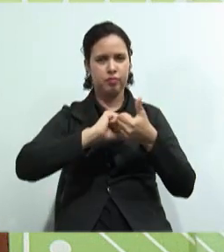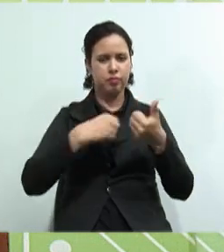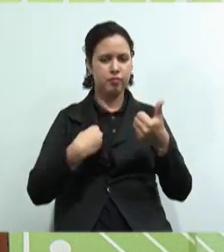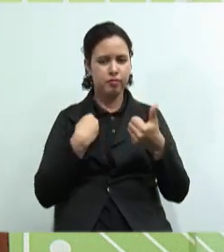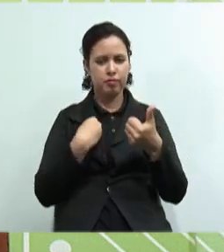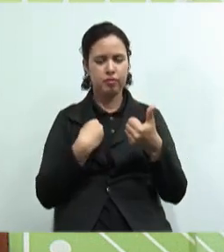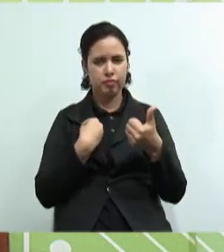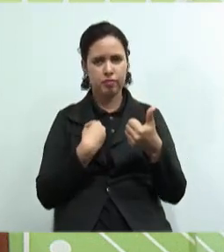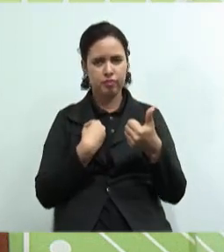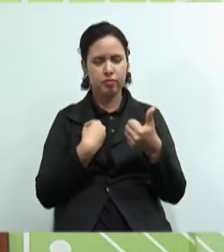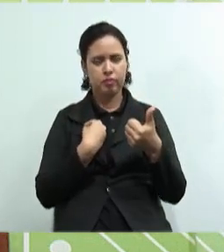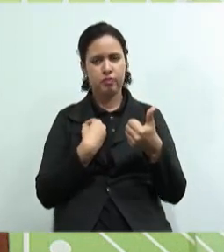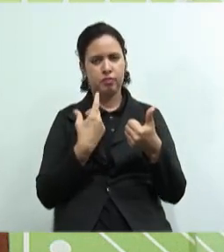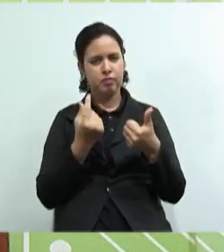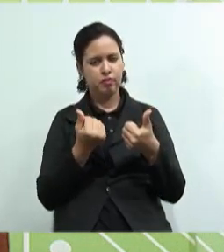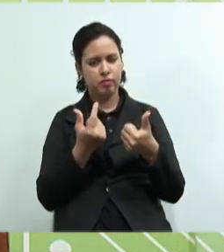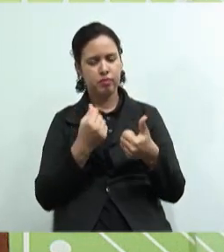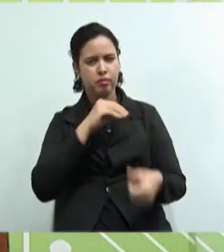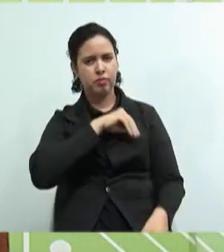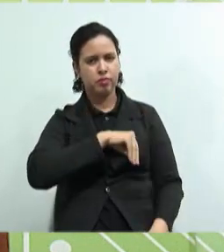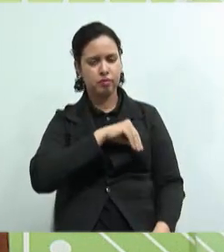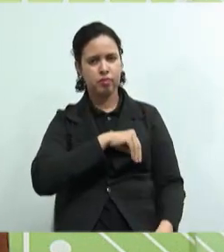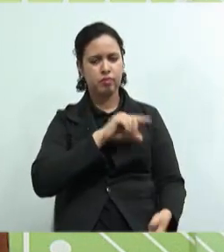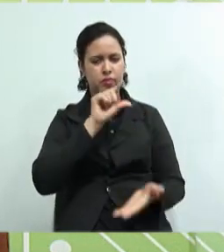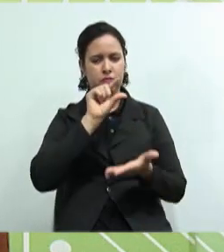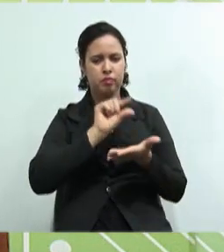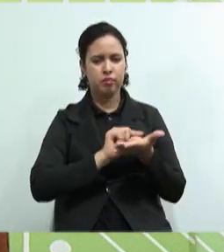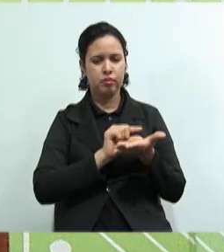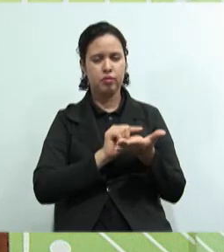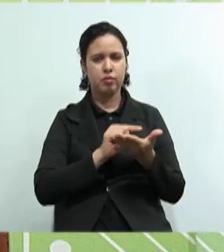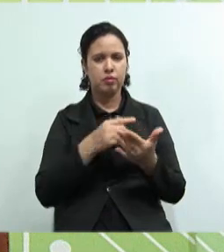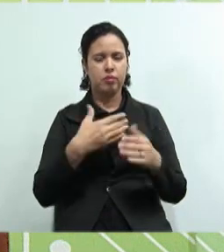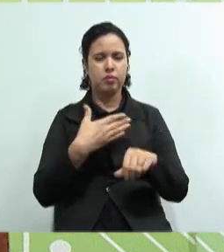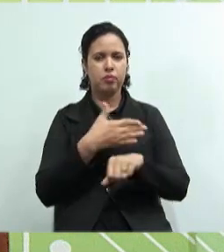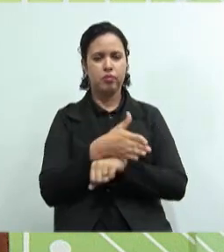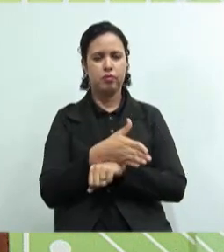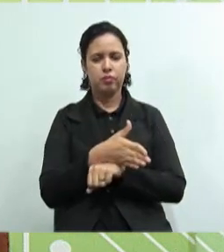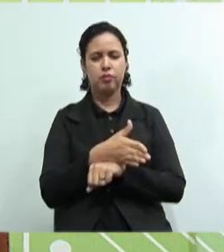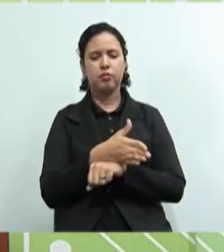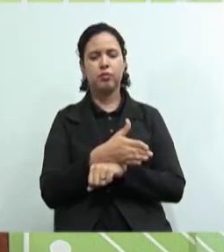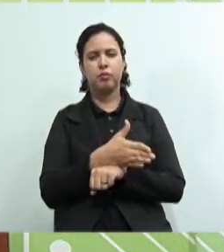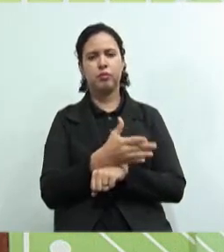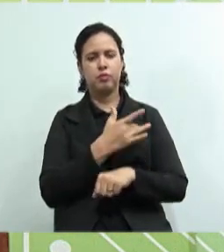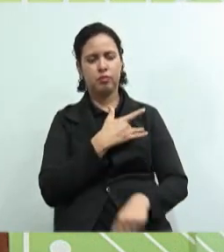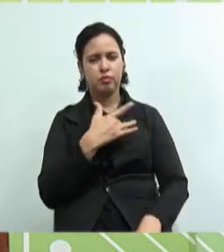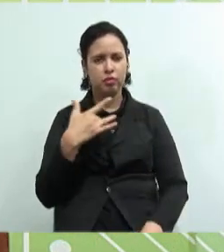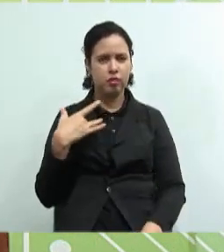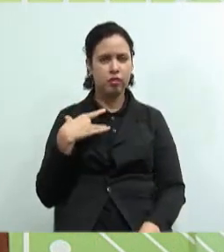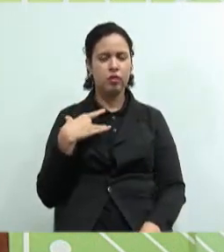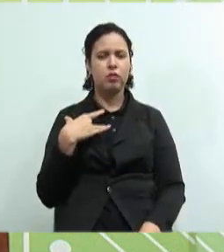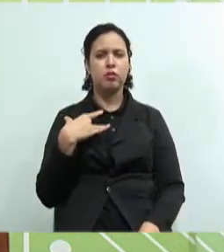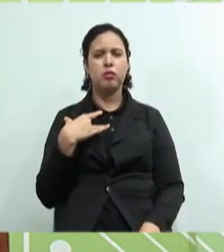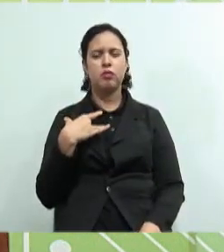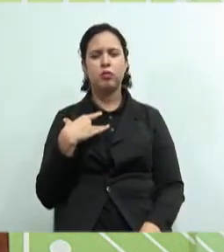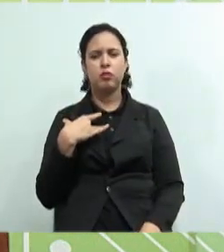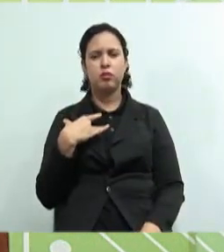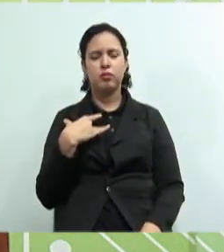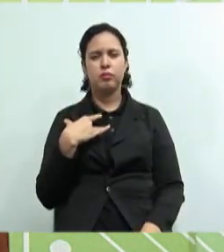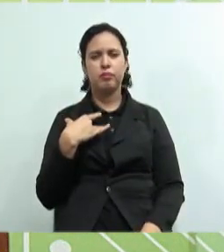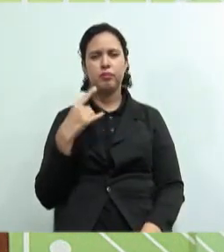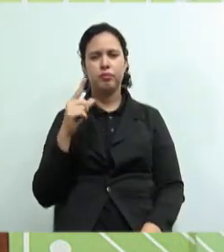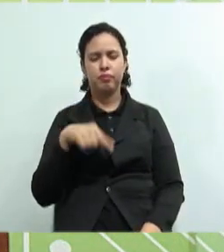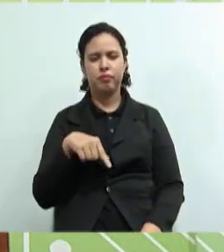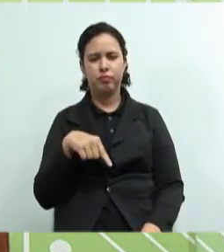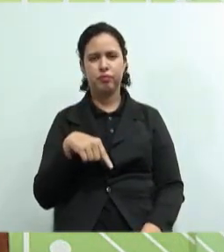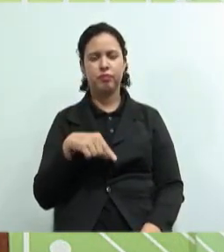ter uma renda, vai ter uma expectativa de vida, um acesso a saneamento, água, questão de saúde, com